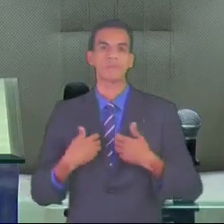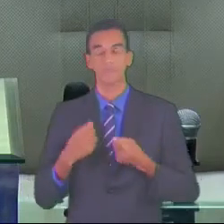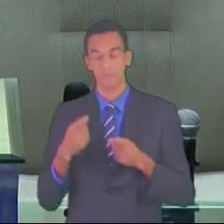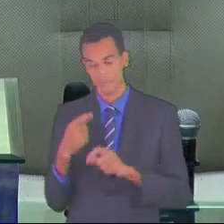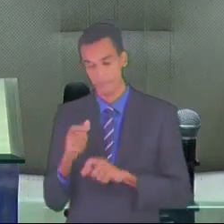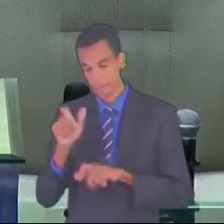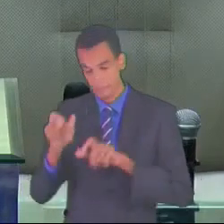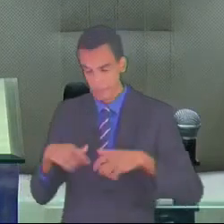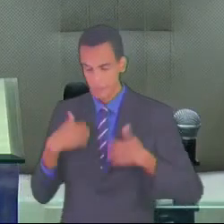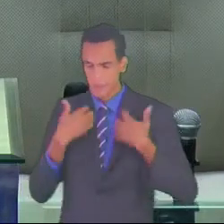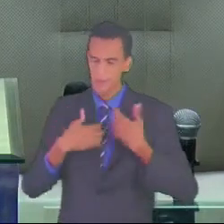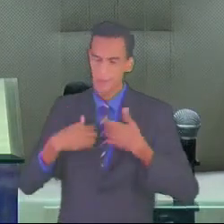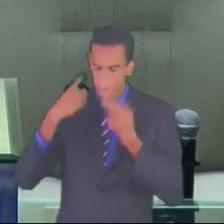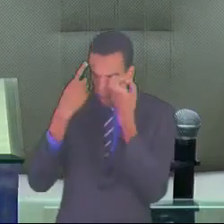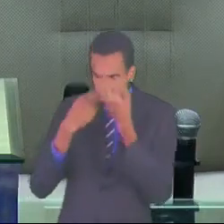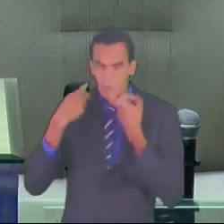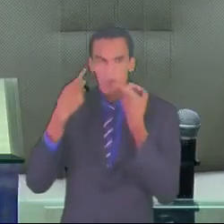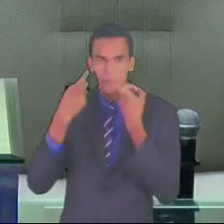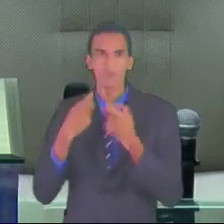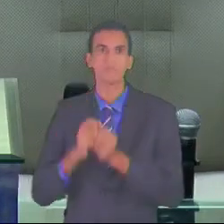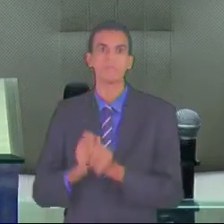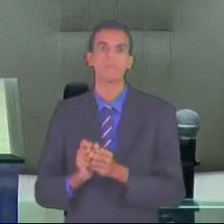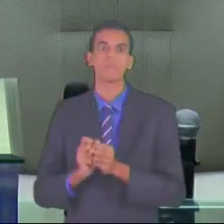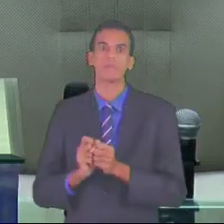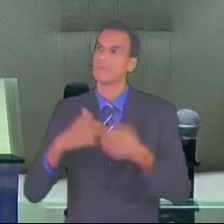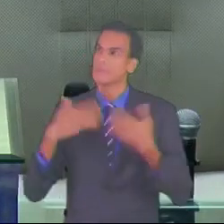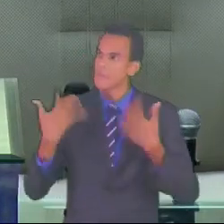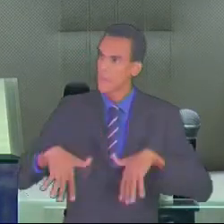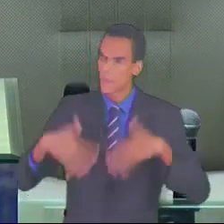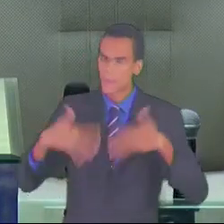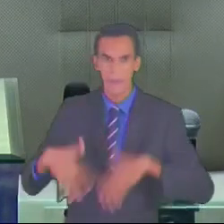aflitas, pessoas que estão desesperadas.